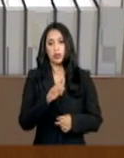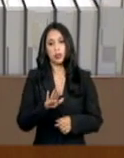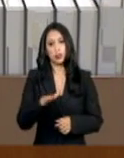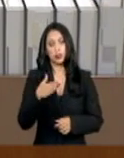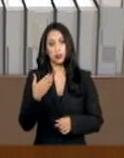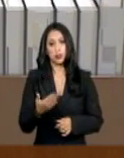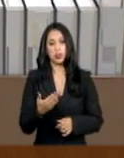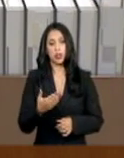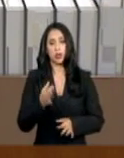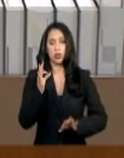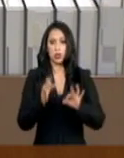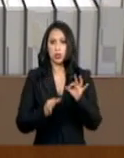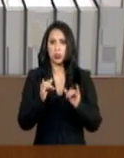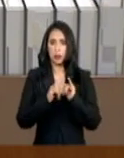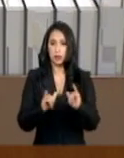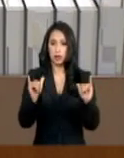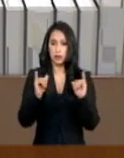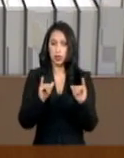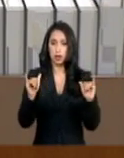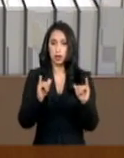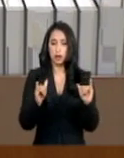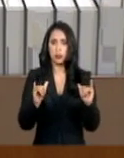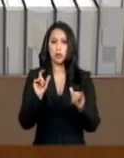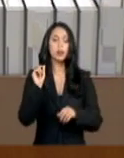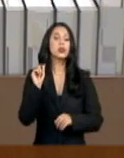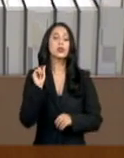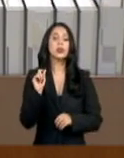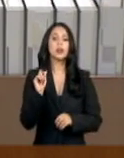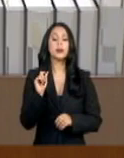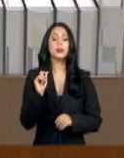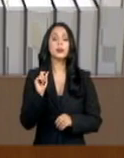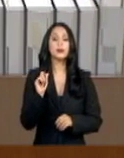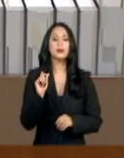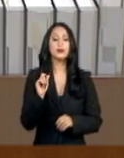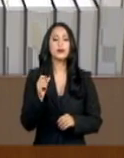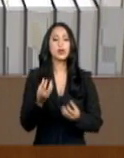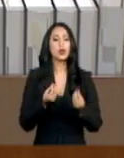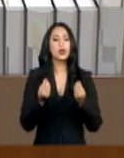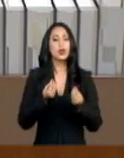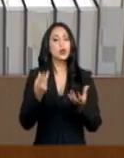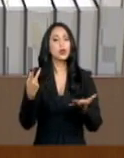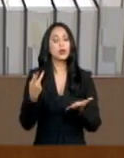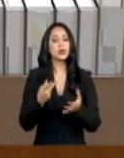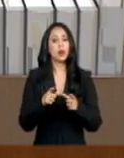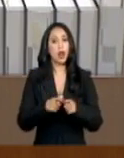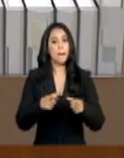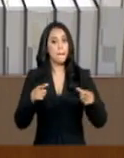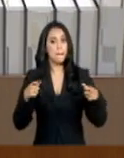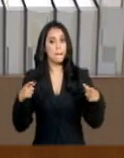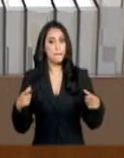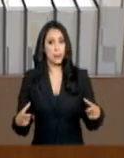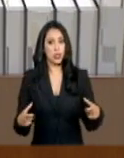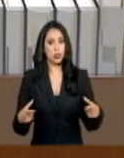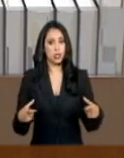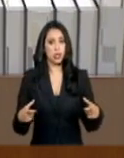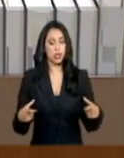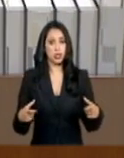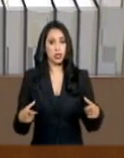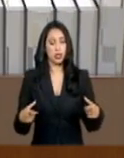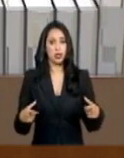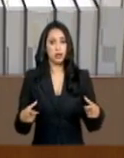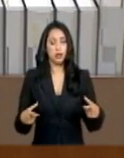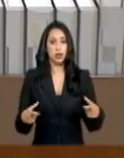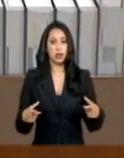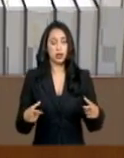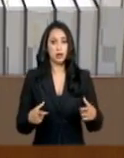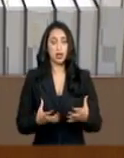o julgamento no seguinte sentido por maioria foi dado provimento